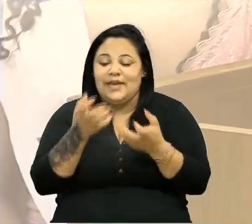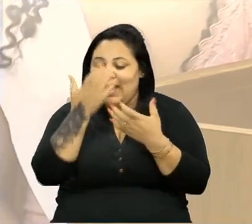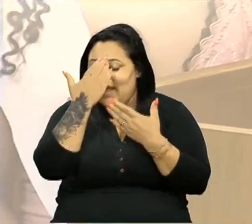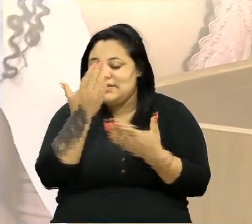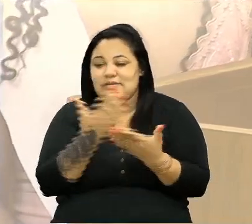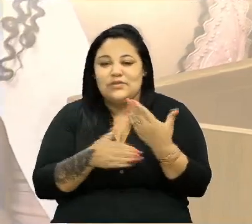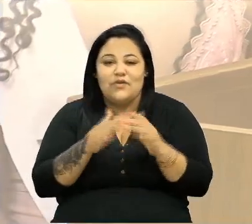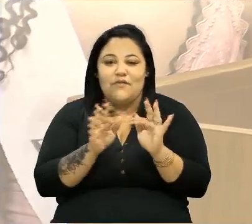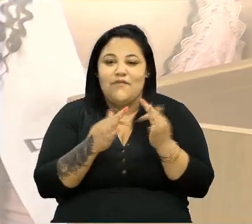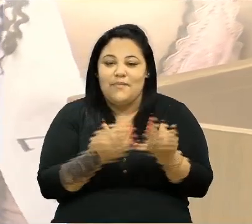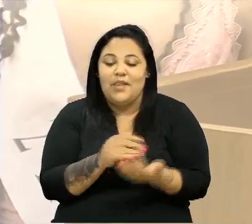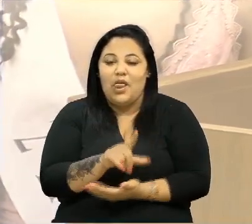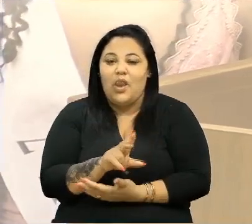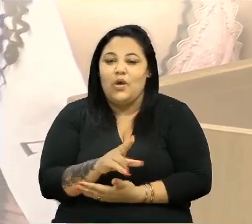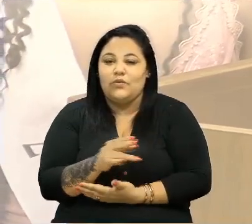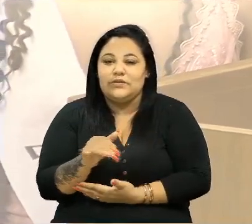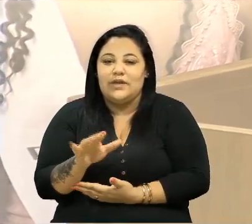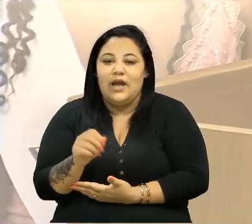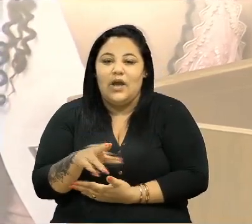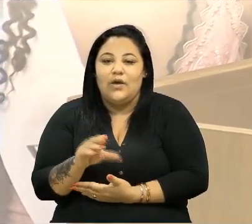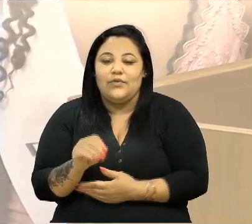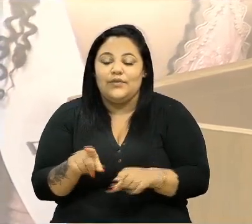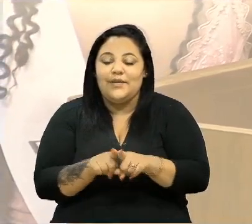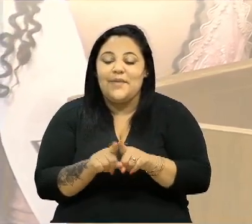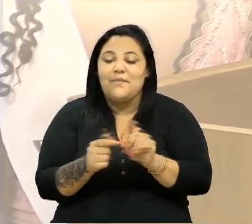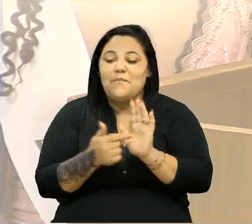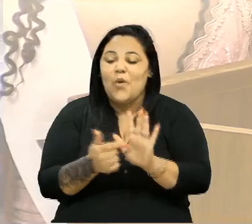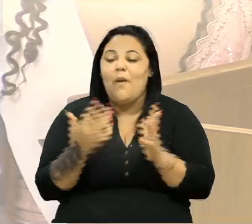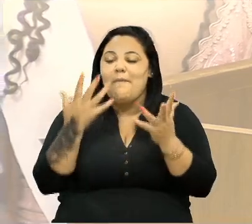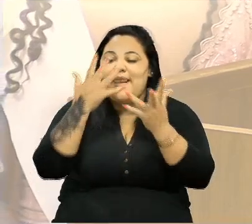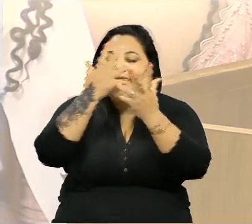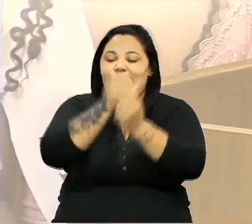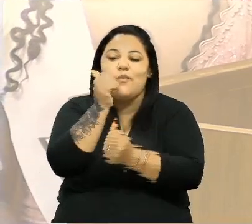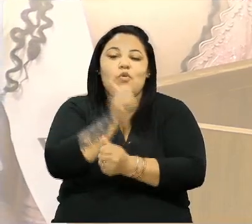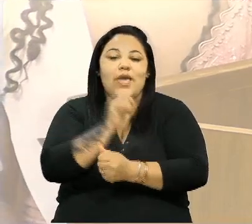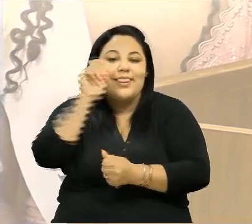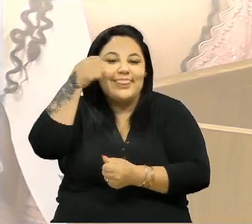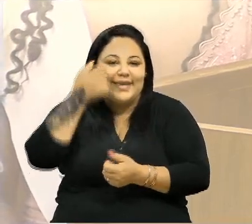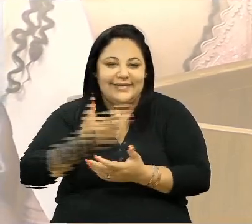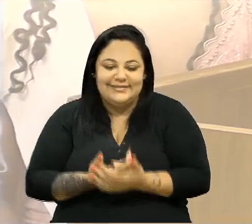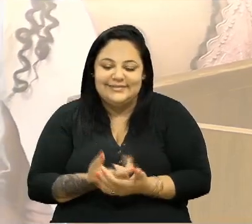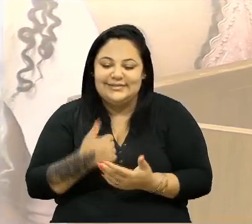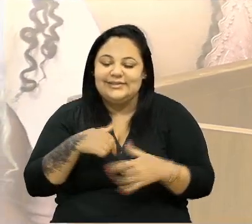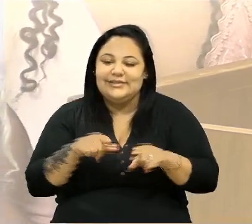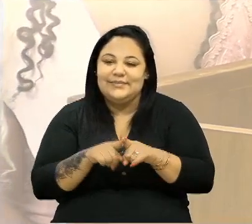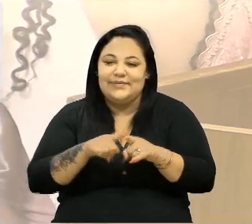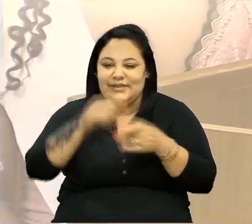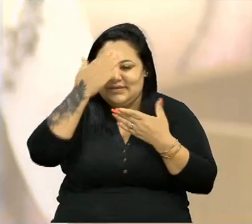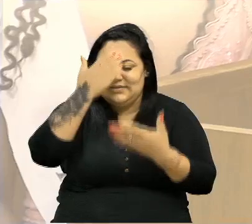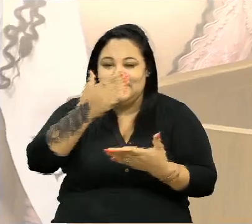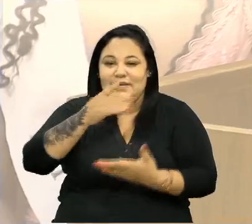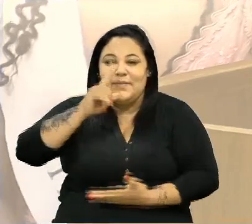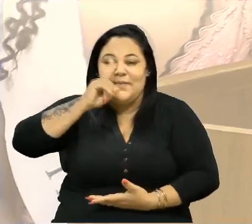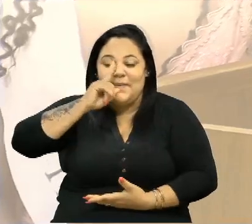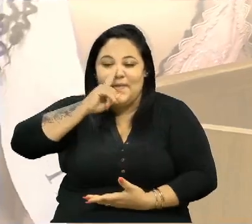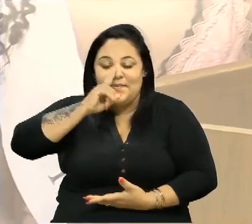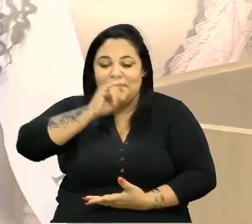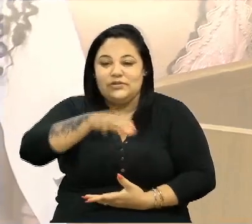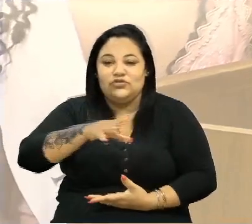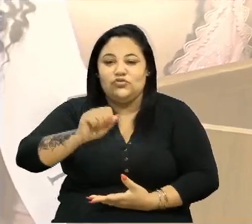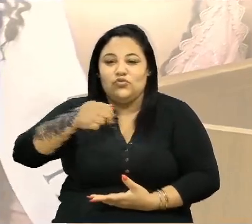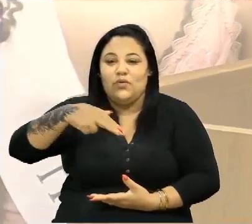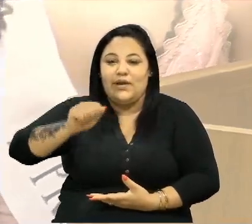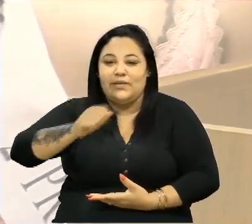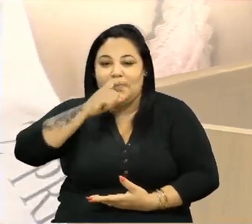ter organizado esse concurso que mostra a beleza da mulher negra. E também agradecer à minha mãe Joana e ao meu padrasto Volney, que sempre